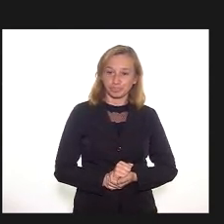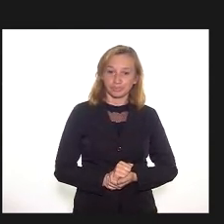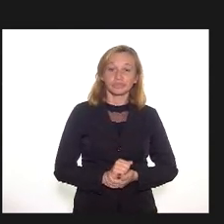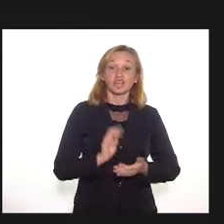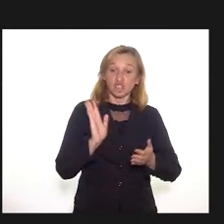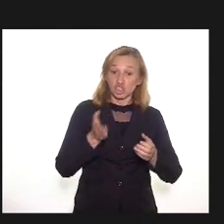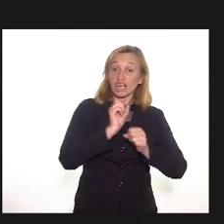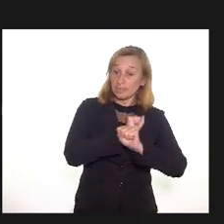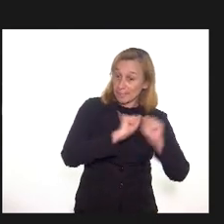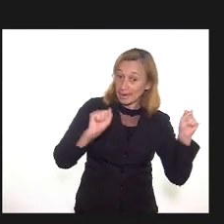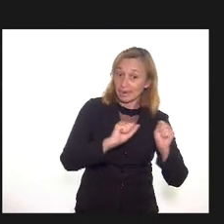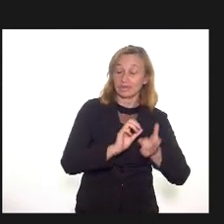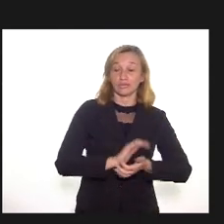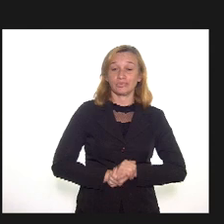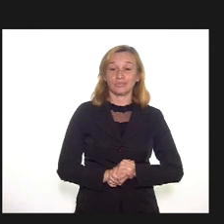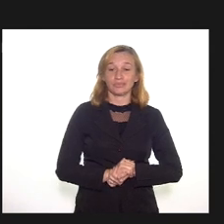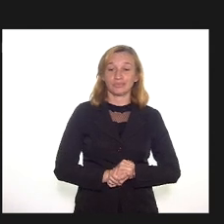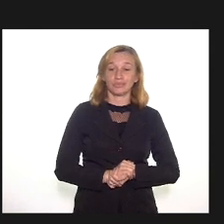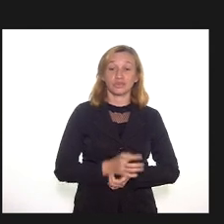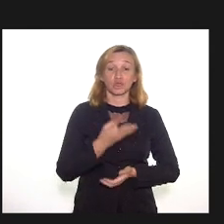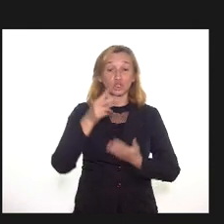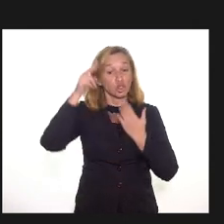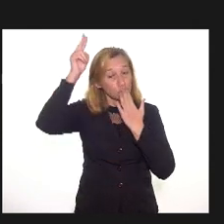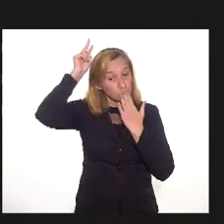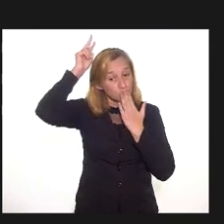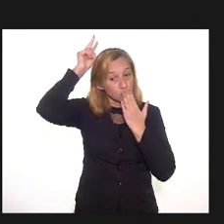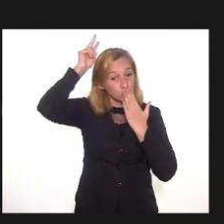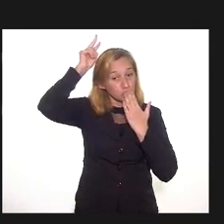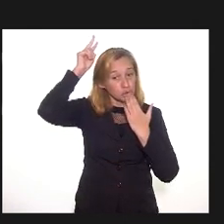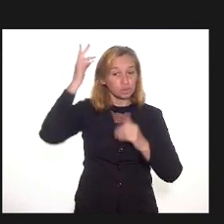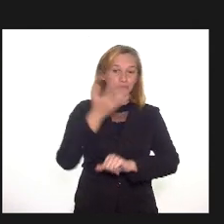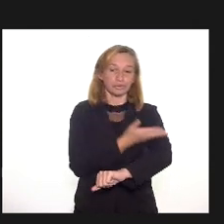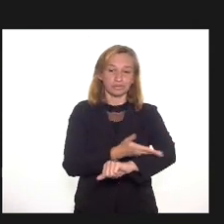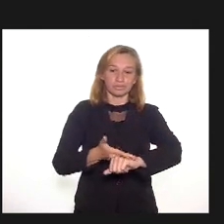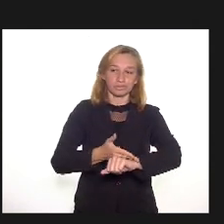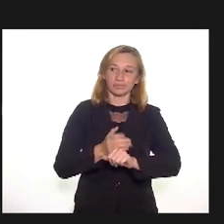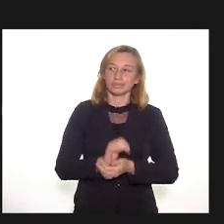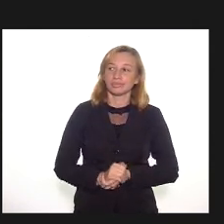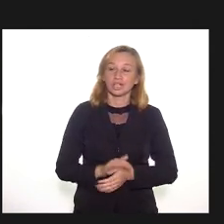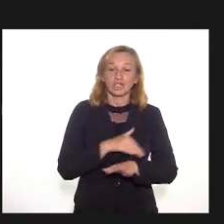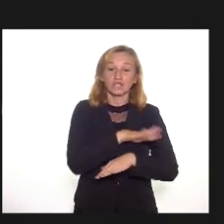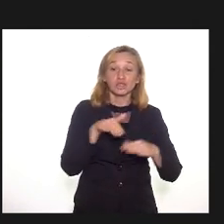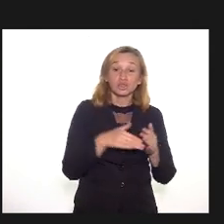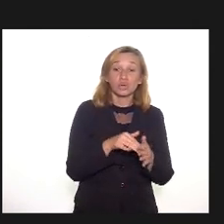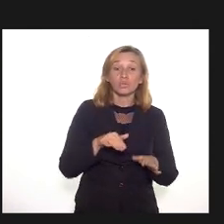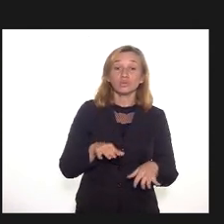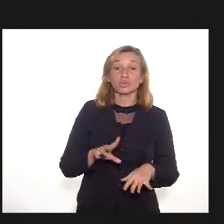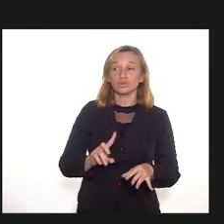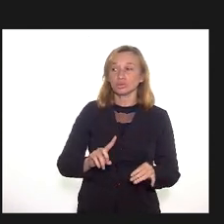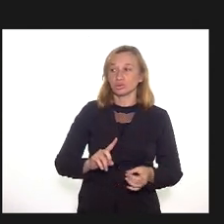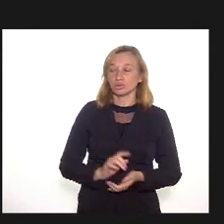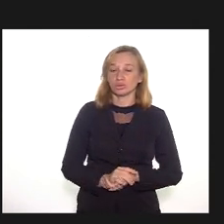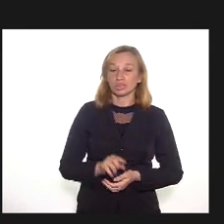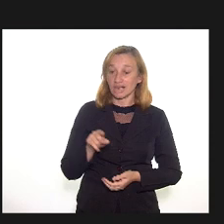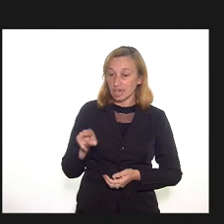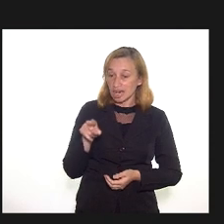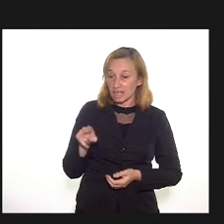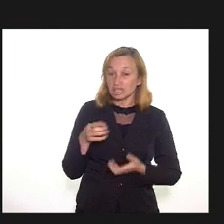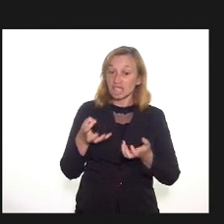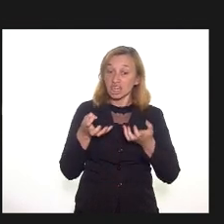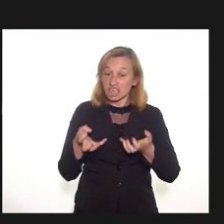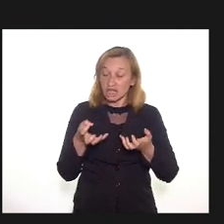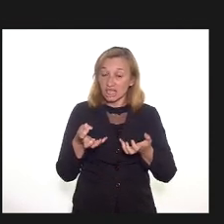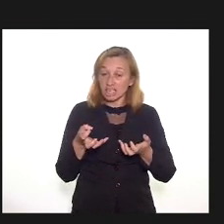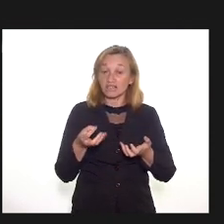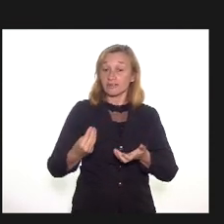libertos de índios de brancos enfim de todos aqueles que queriam